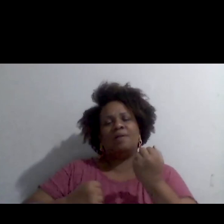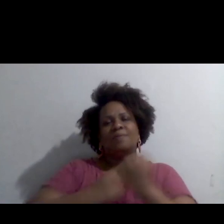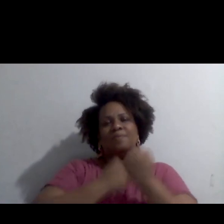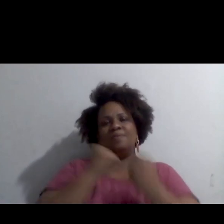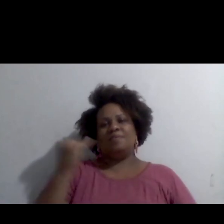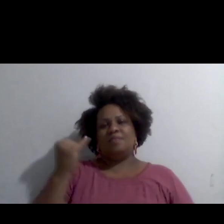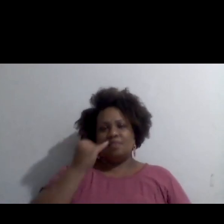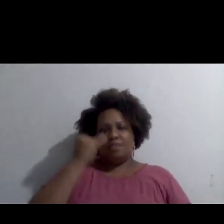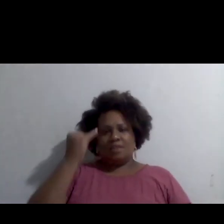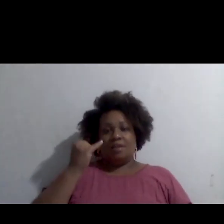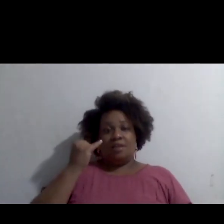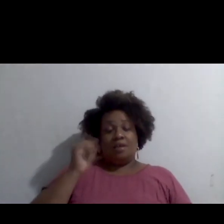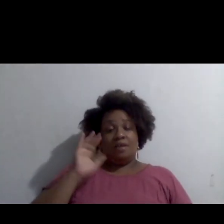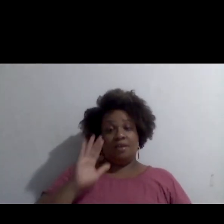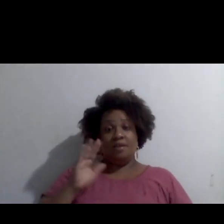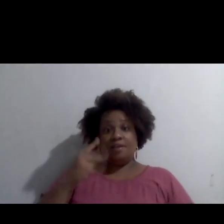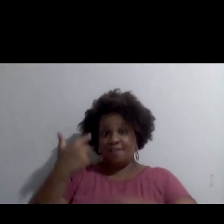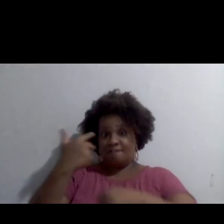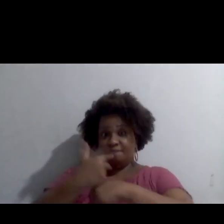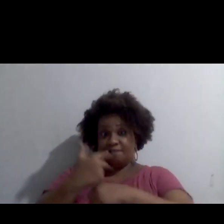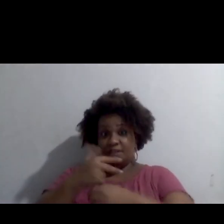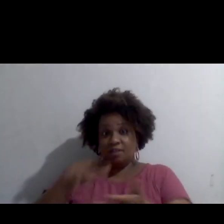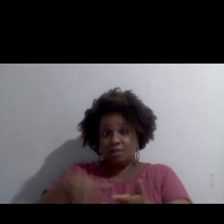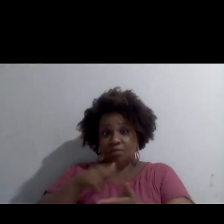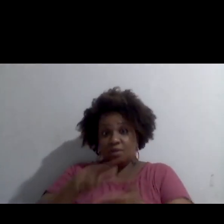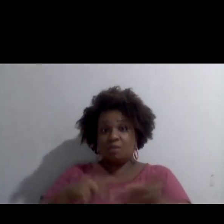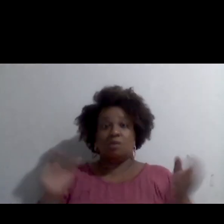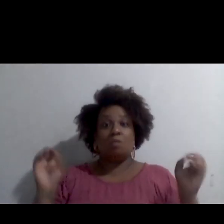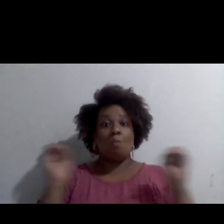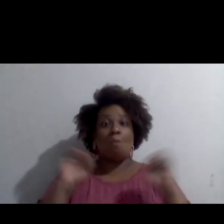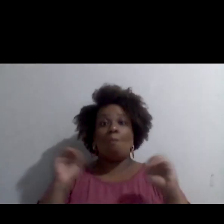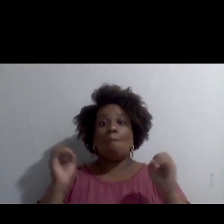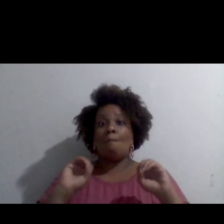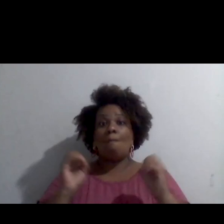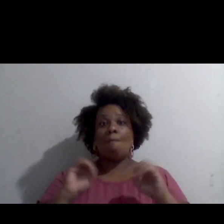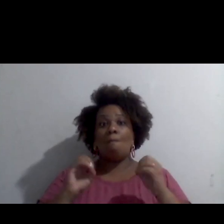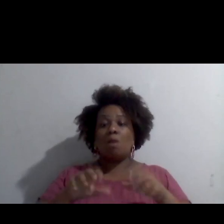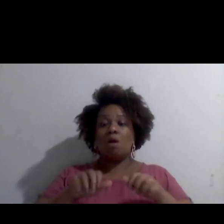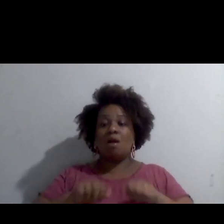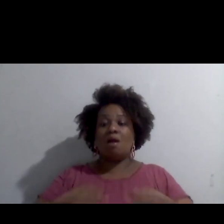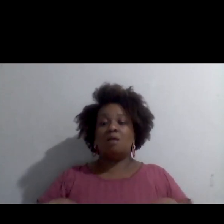quero pontuar que na videodança não há recursos algum, né? E